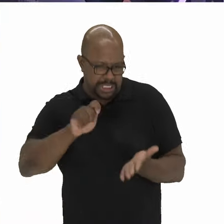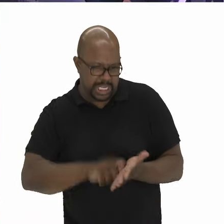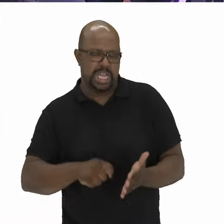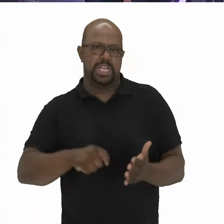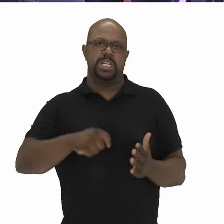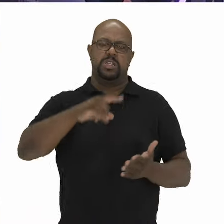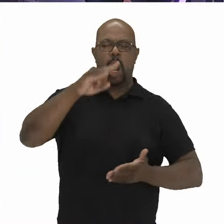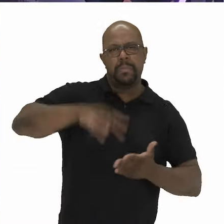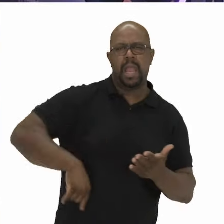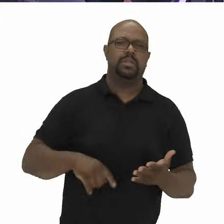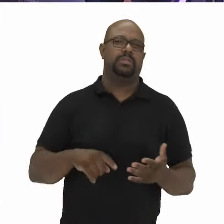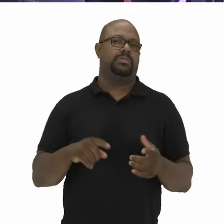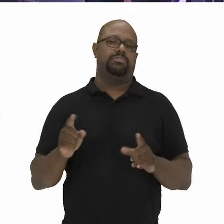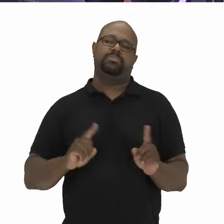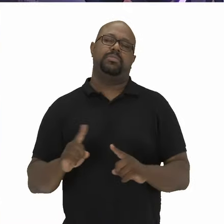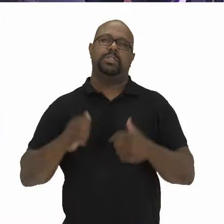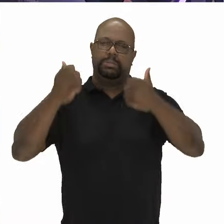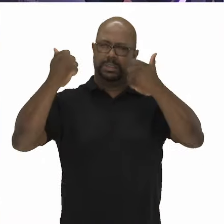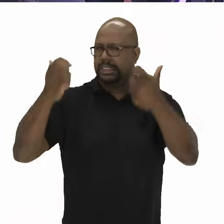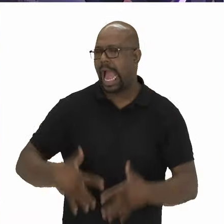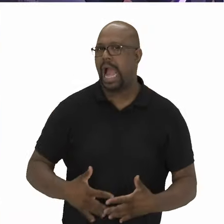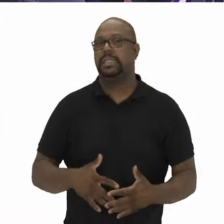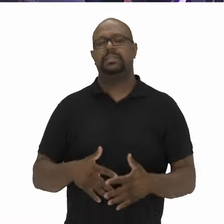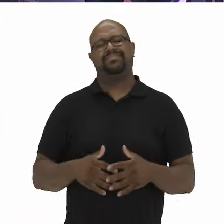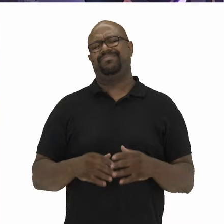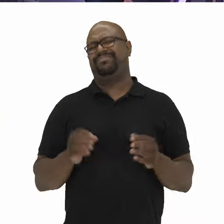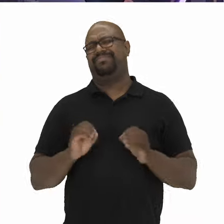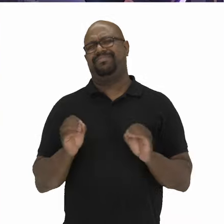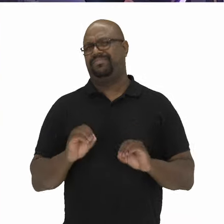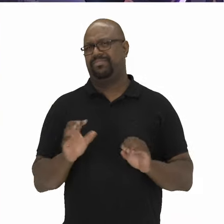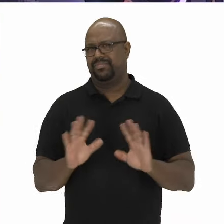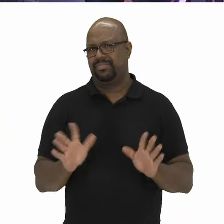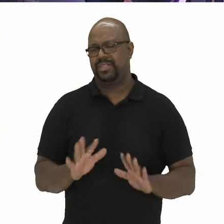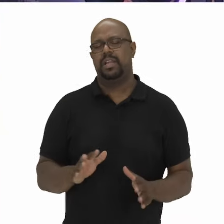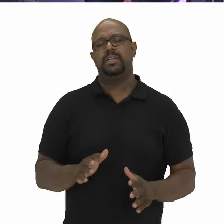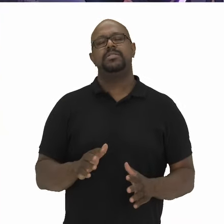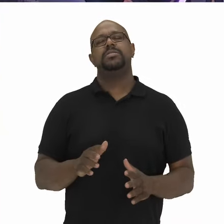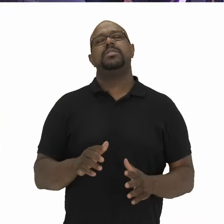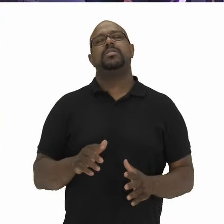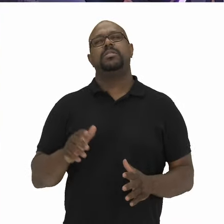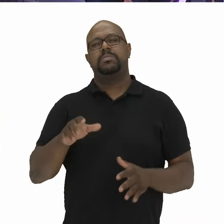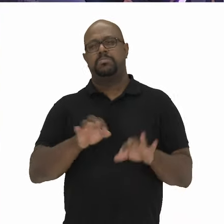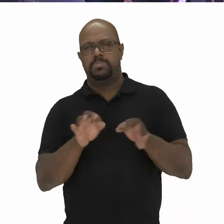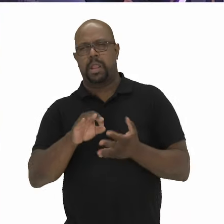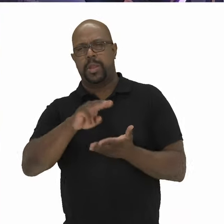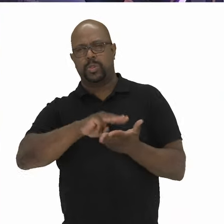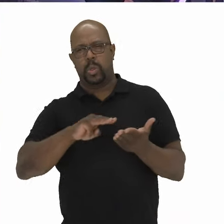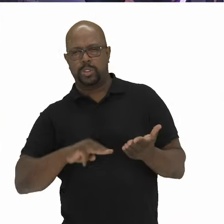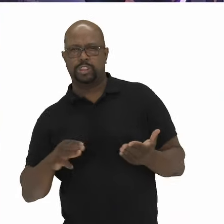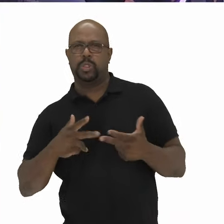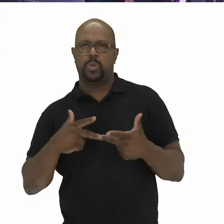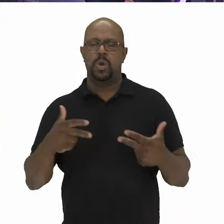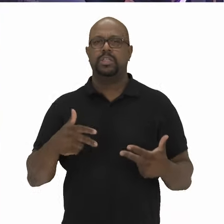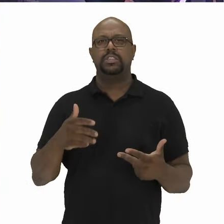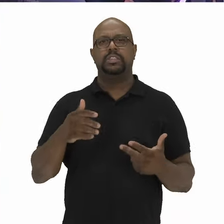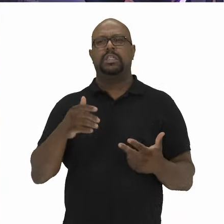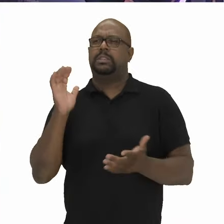escrita né Que que foi explicada e e e que foi traçado uma